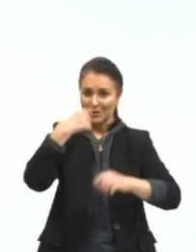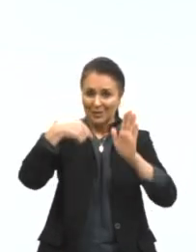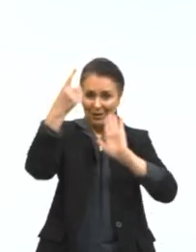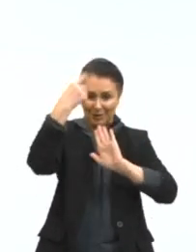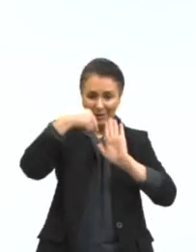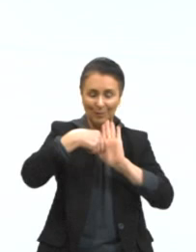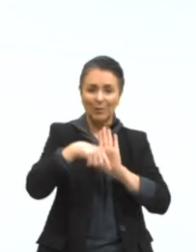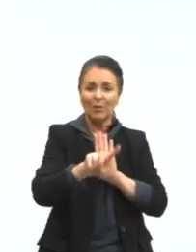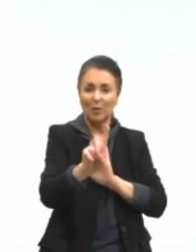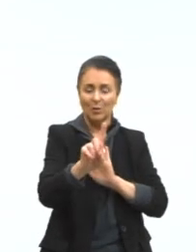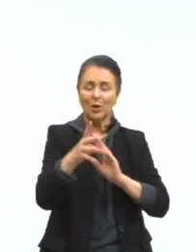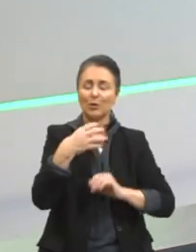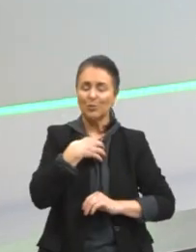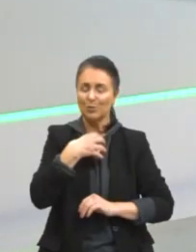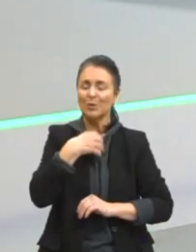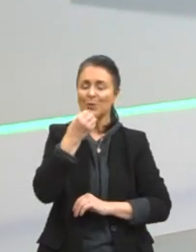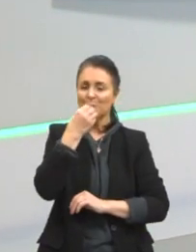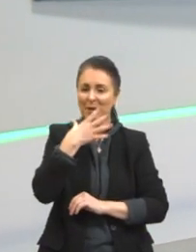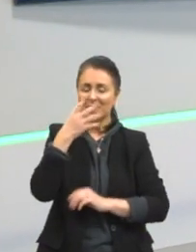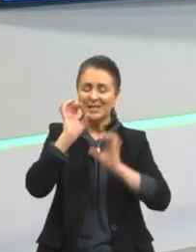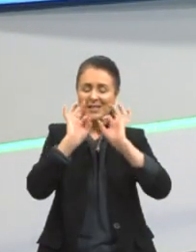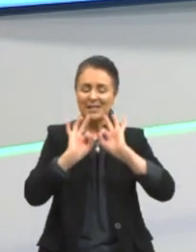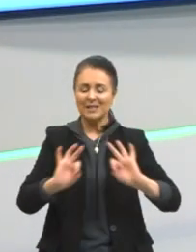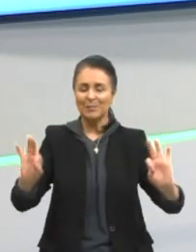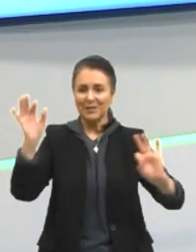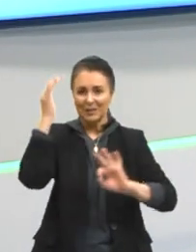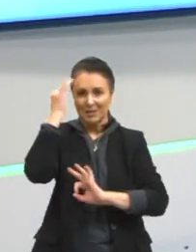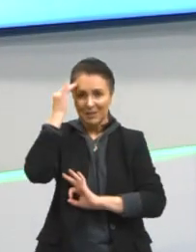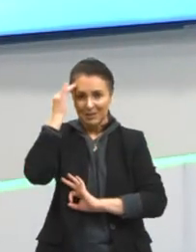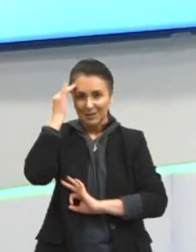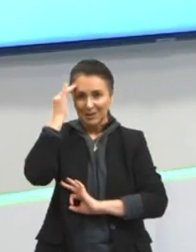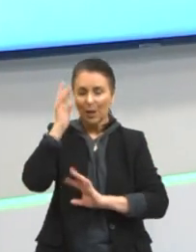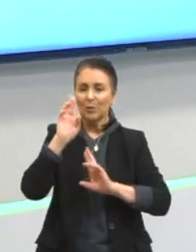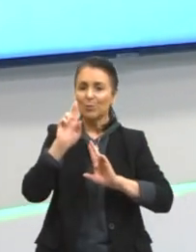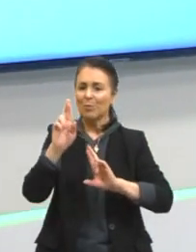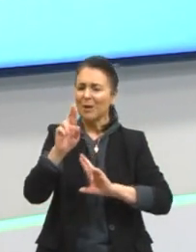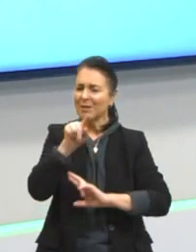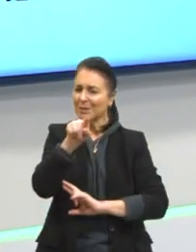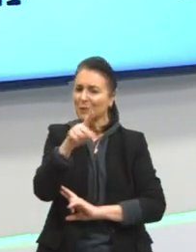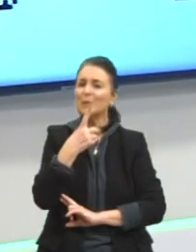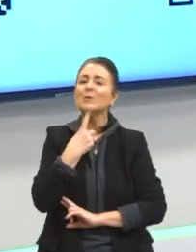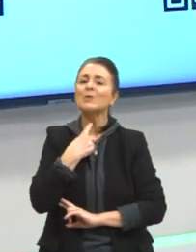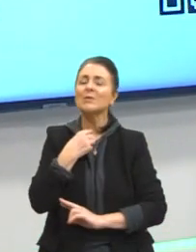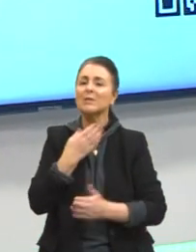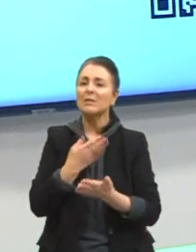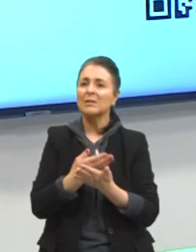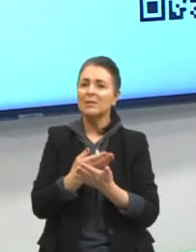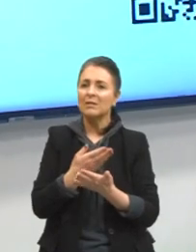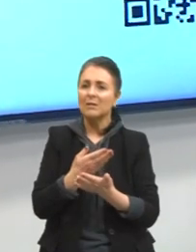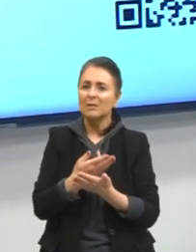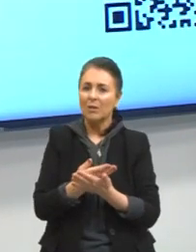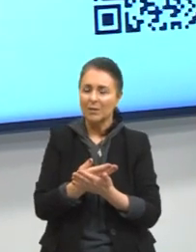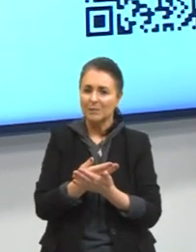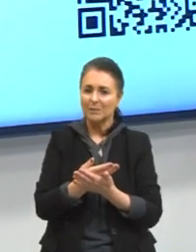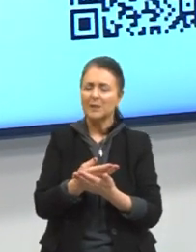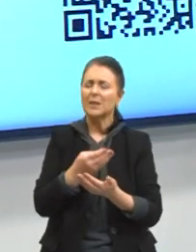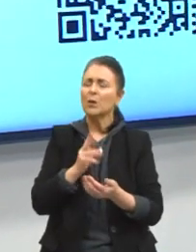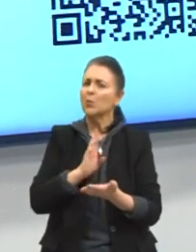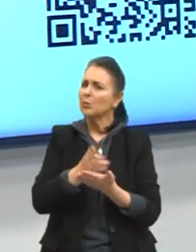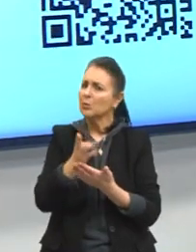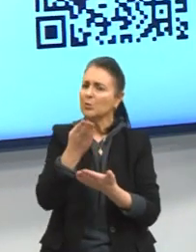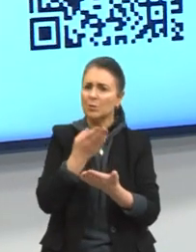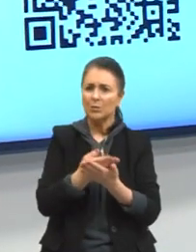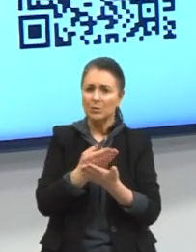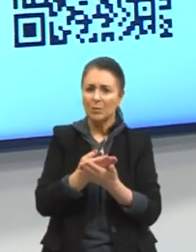forma bem didática bem lúdica a gente espero que vocês tenham gostado da aula gente não deixe para última hora para